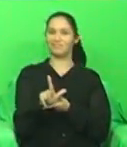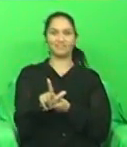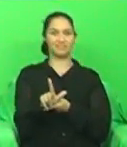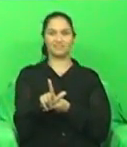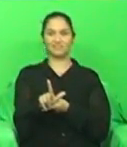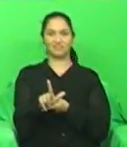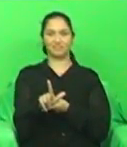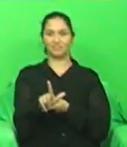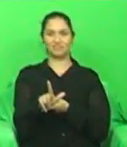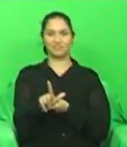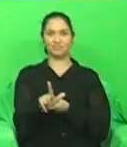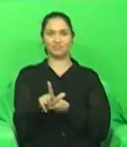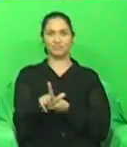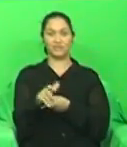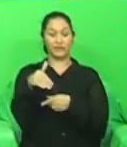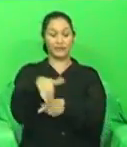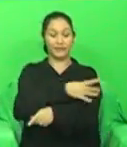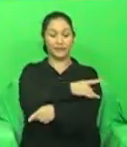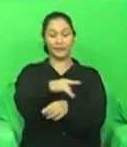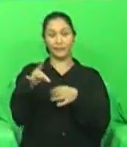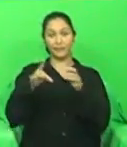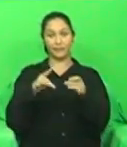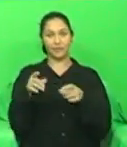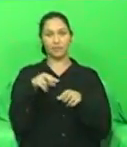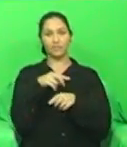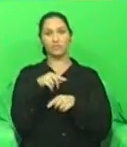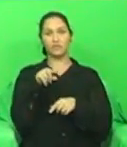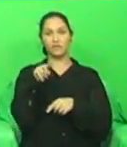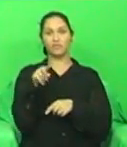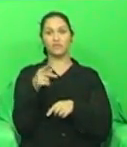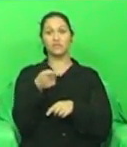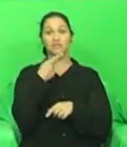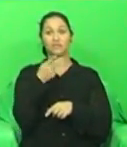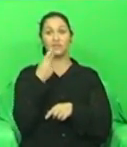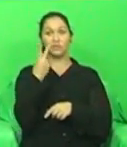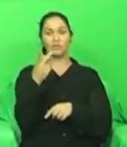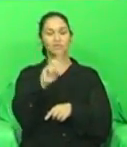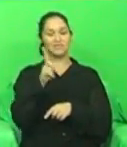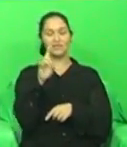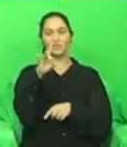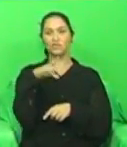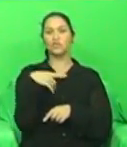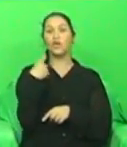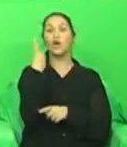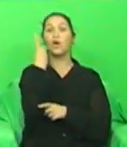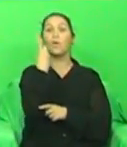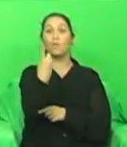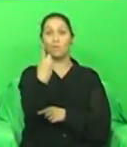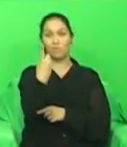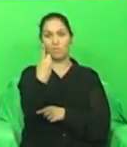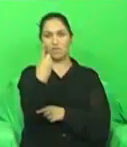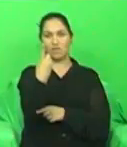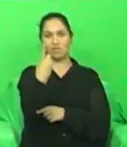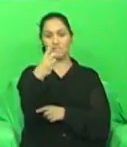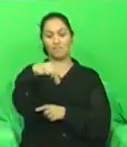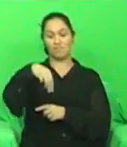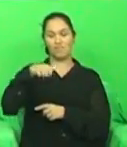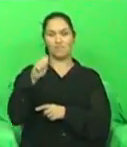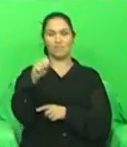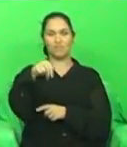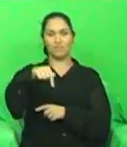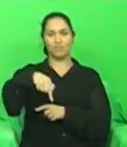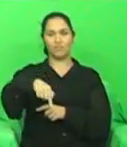pavimentação hoje ter descoberto o senhor falou duas só tem uma da quebrada ficar pronta só na sexta assim tendência da santa